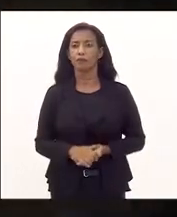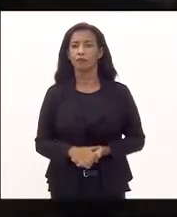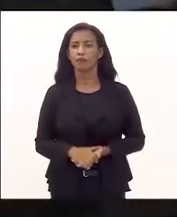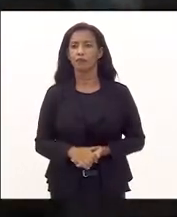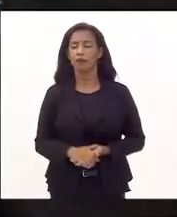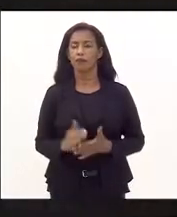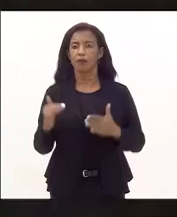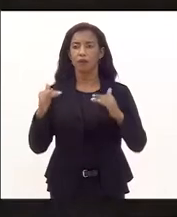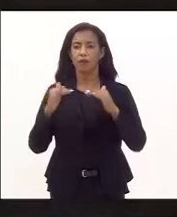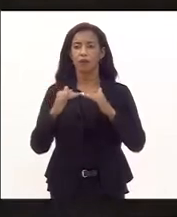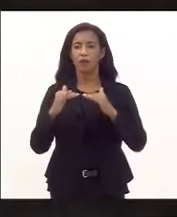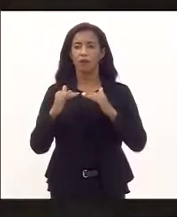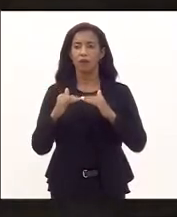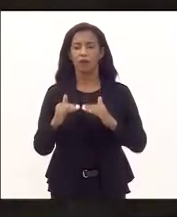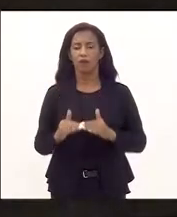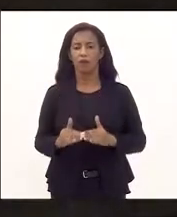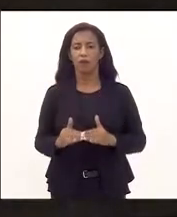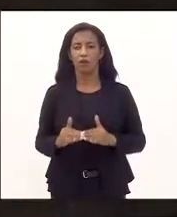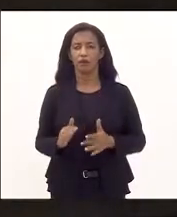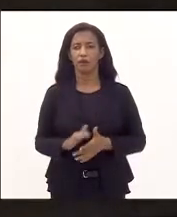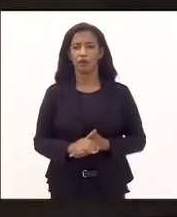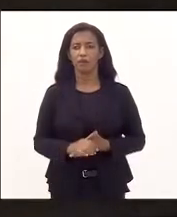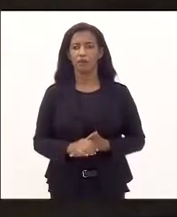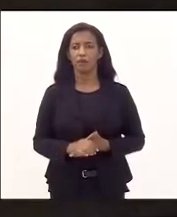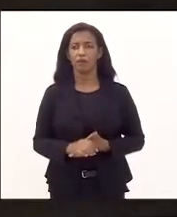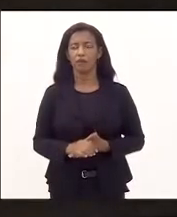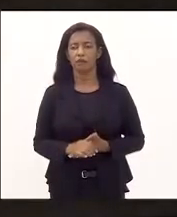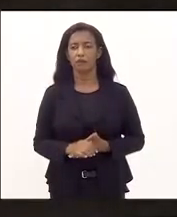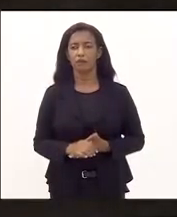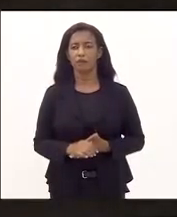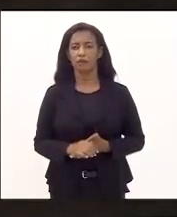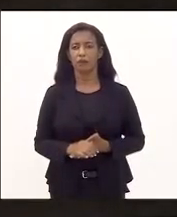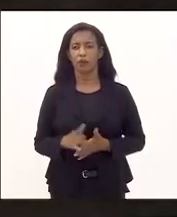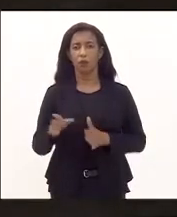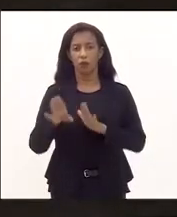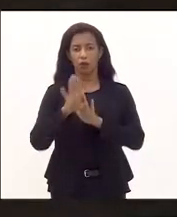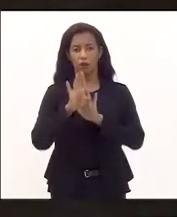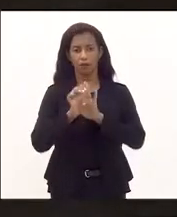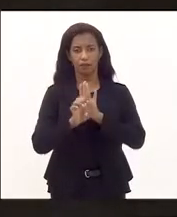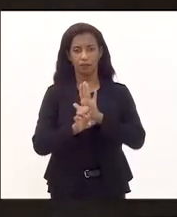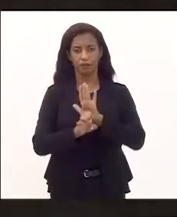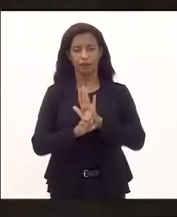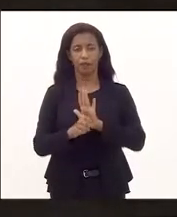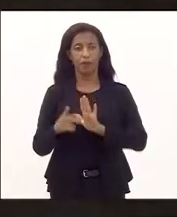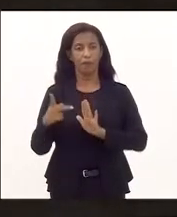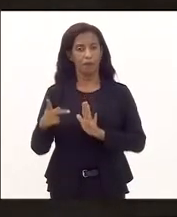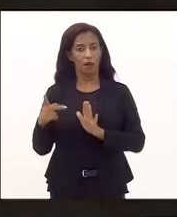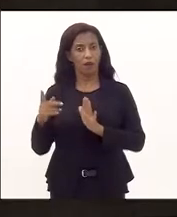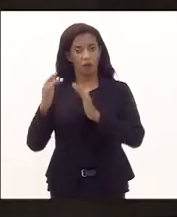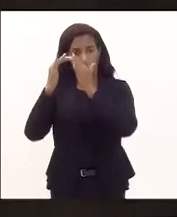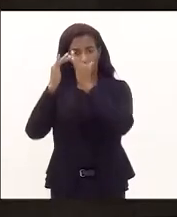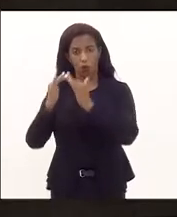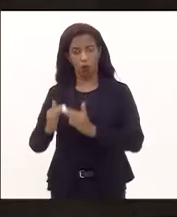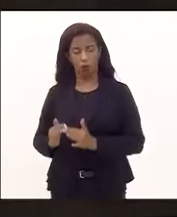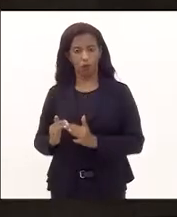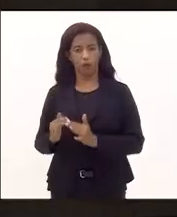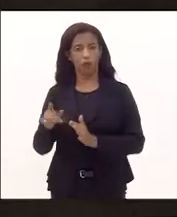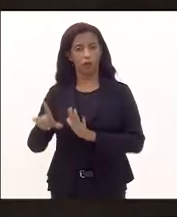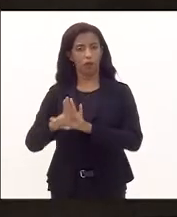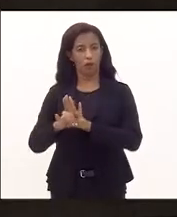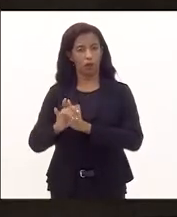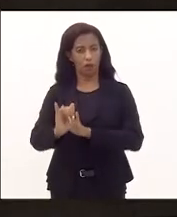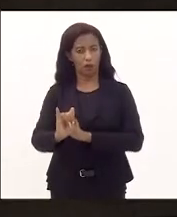no mérito é favorável com a seguinte emenda: para o cumprimento do disposto desta